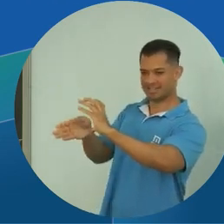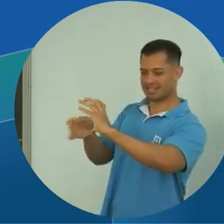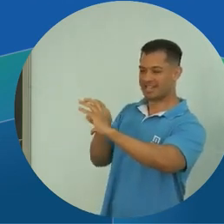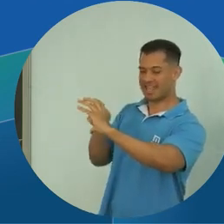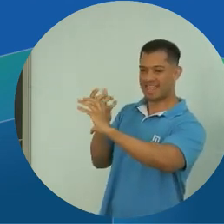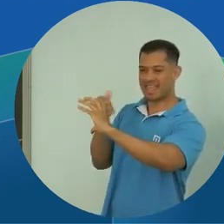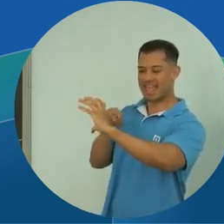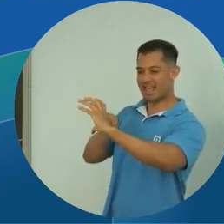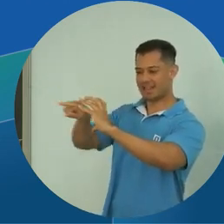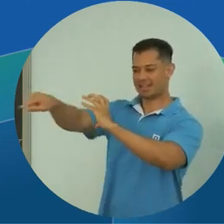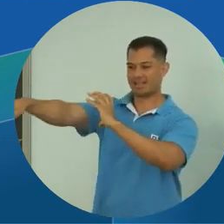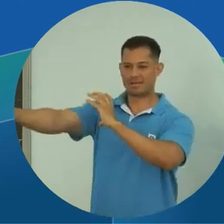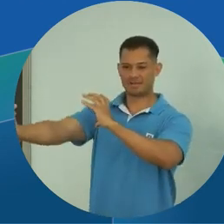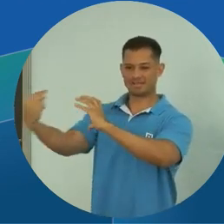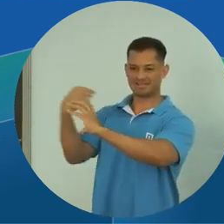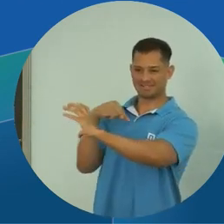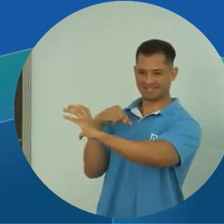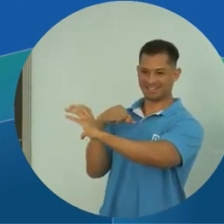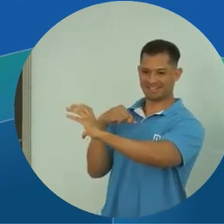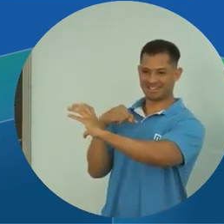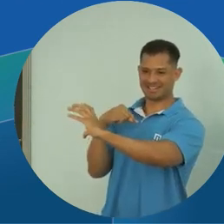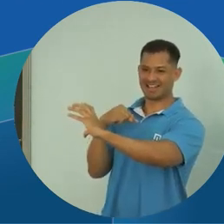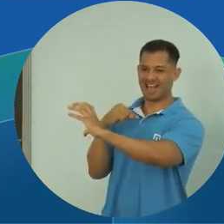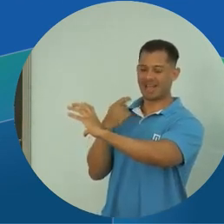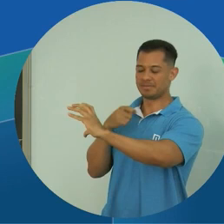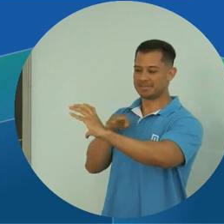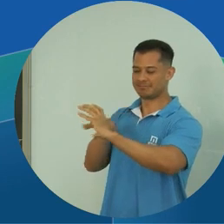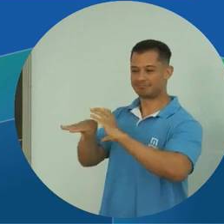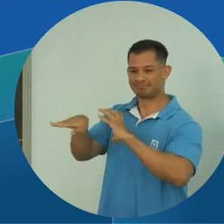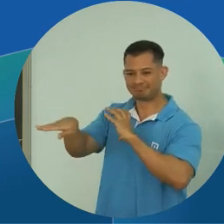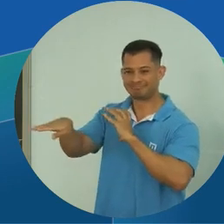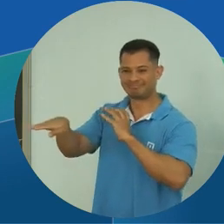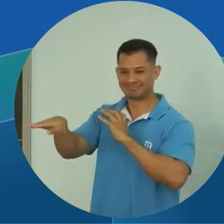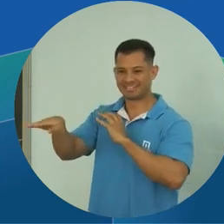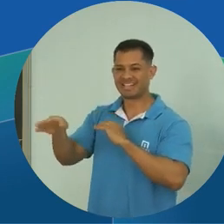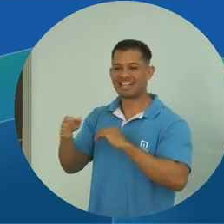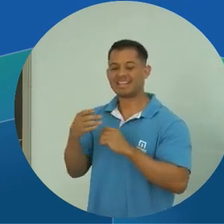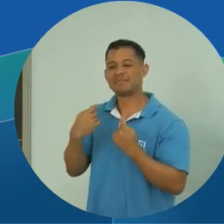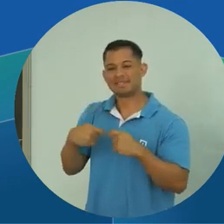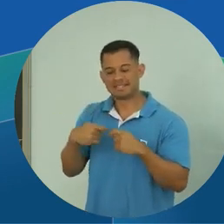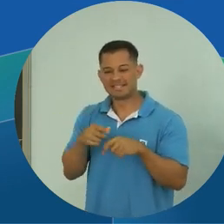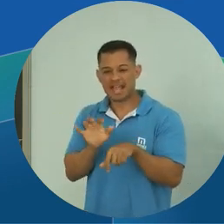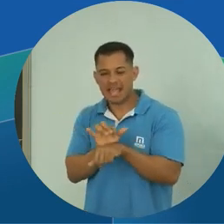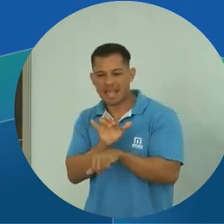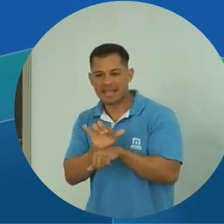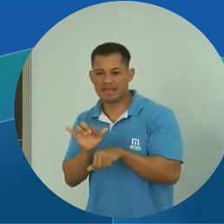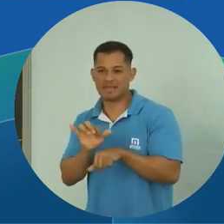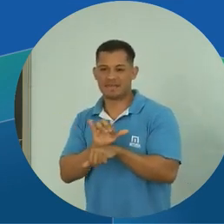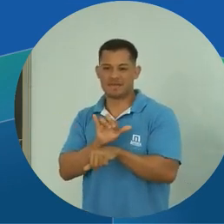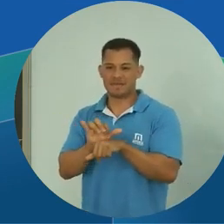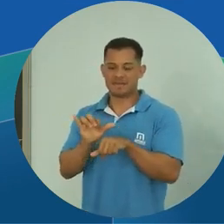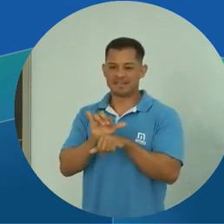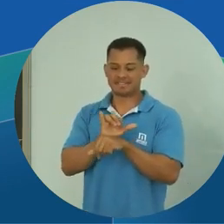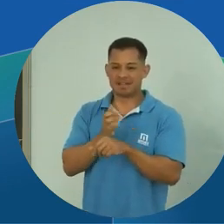outra. E isso envolve muita expertise, né? É